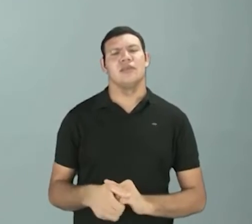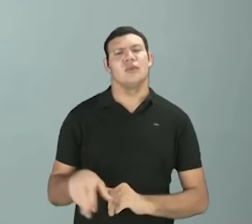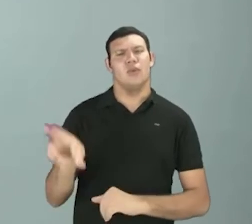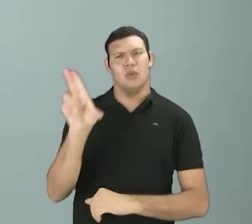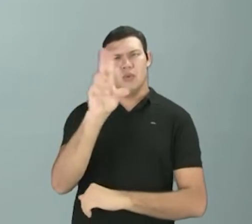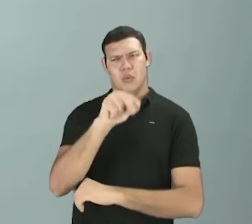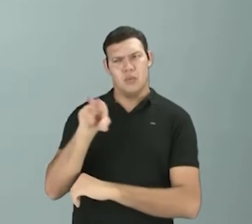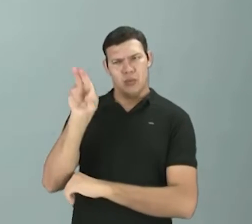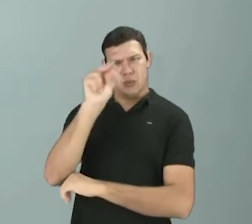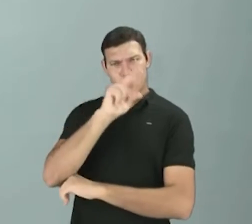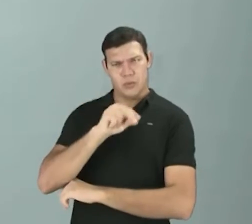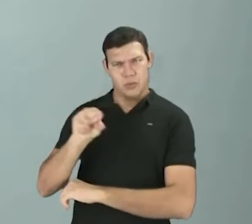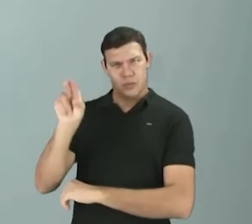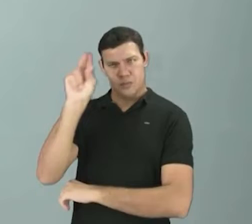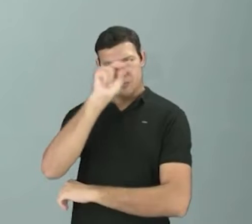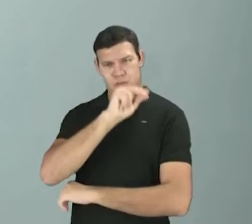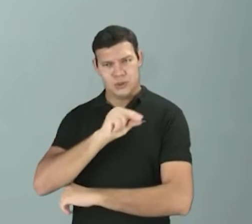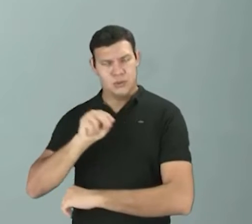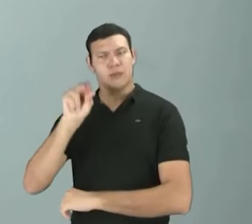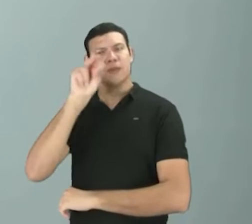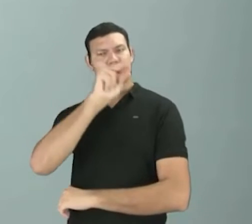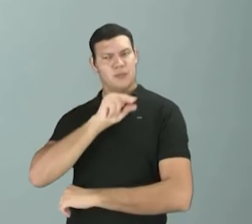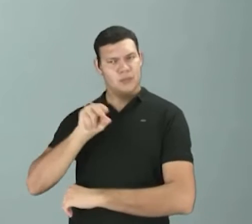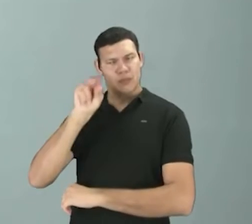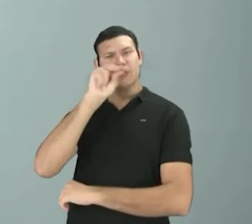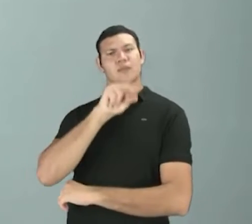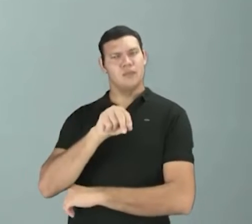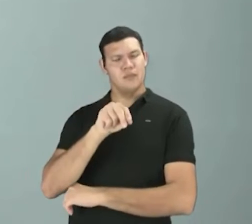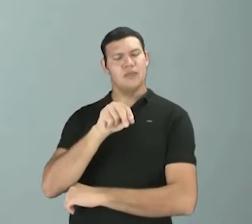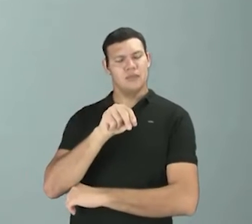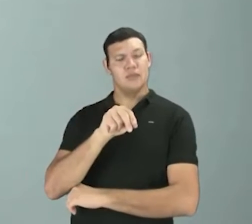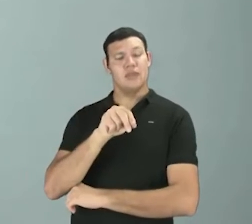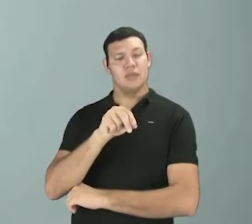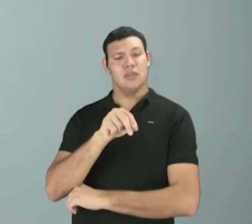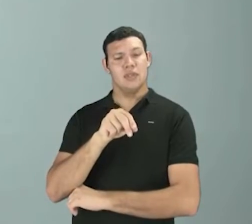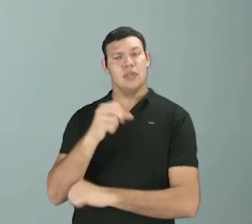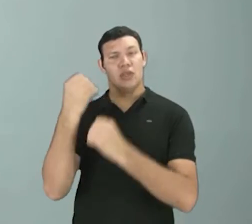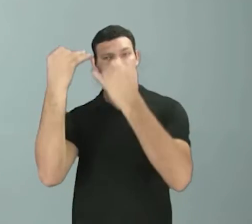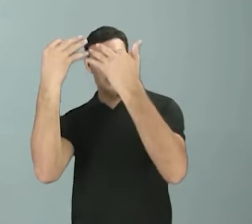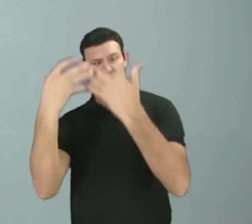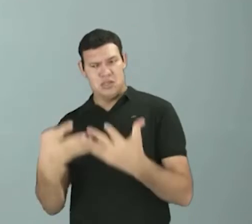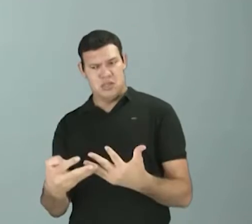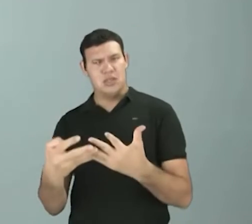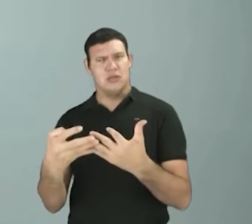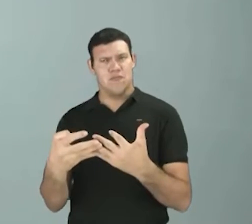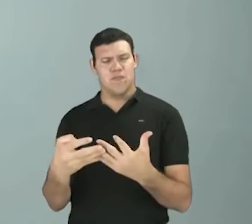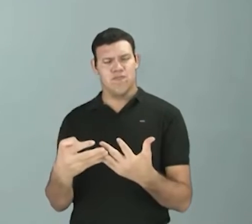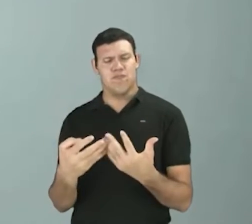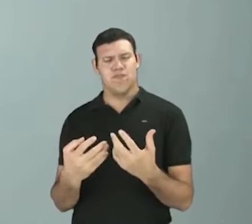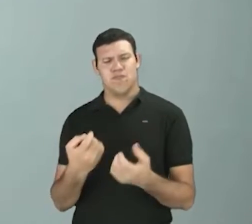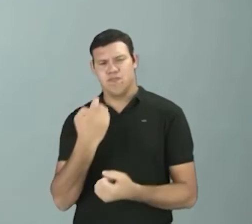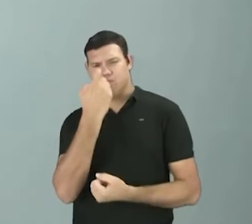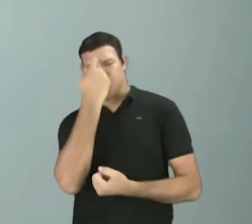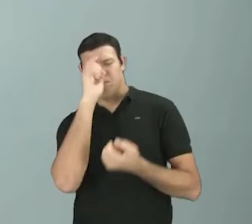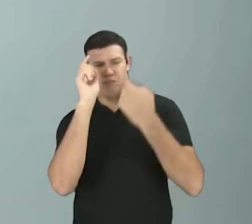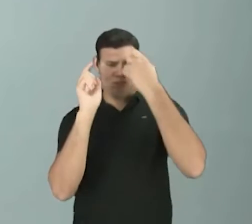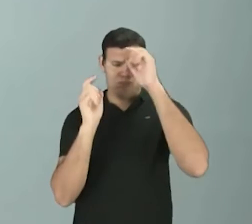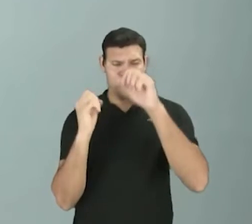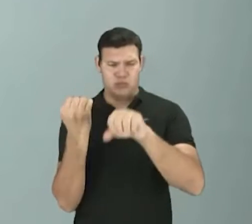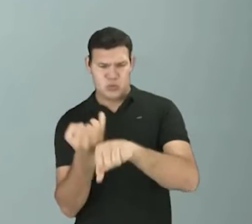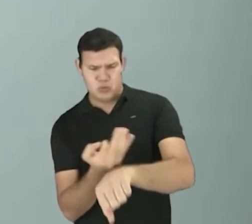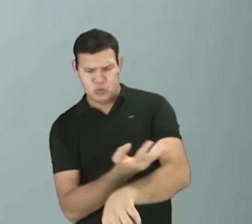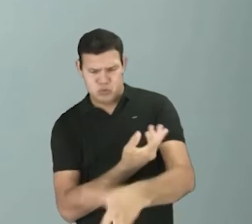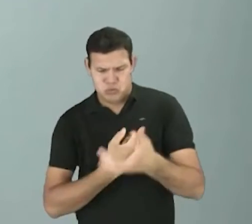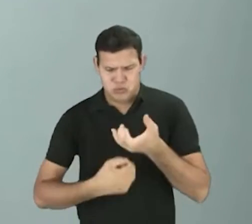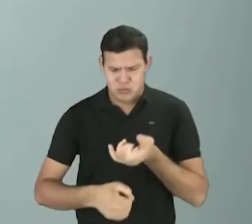falantes, que nos comunicamos, podermos agir sobre o mundo e também expressar nossas ideias, sentimentos